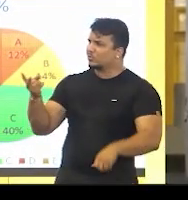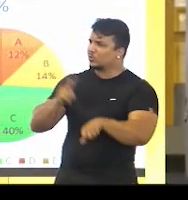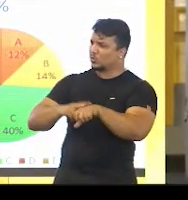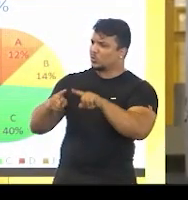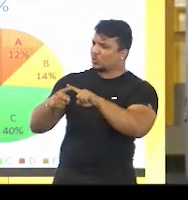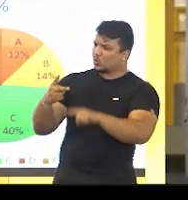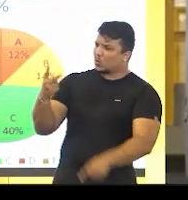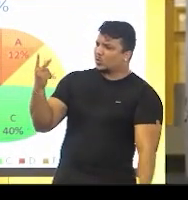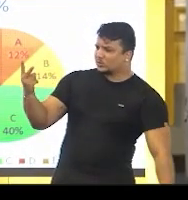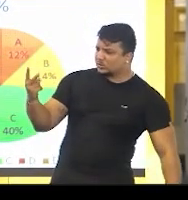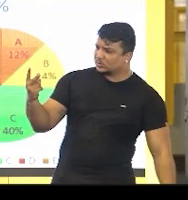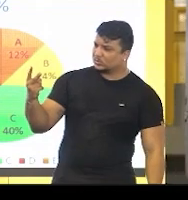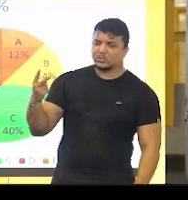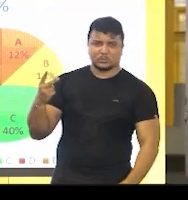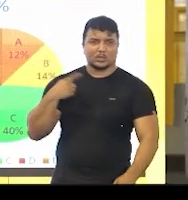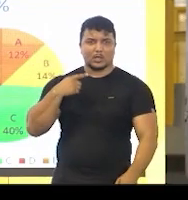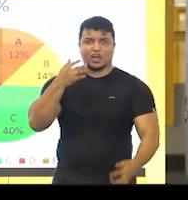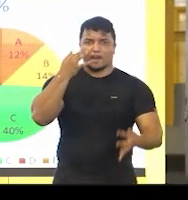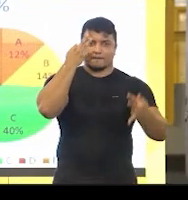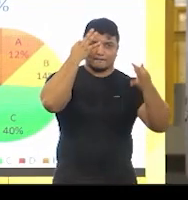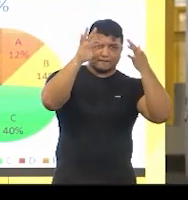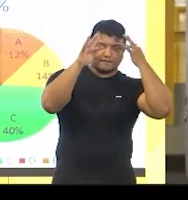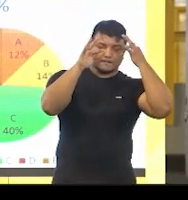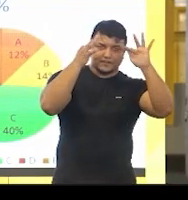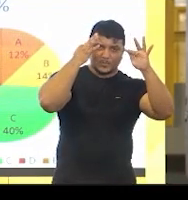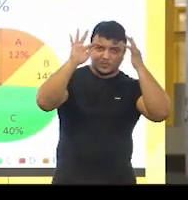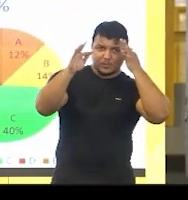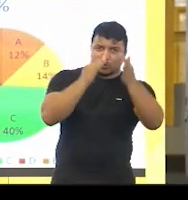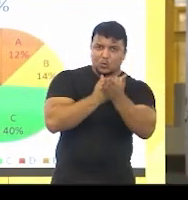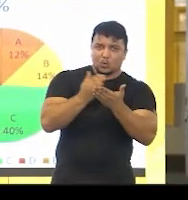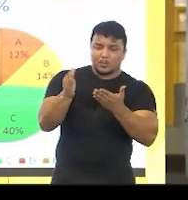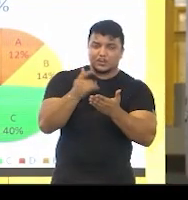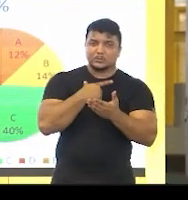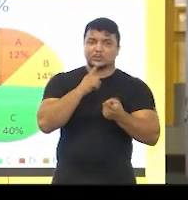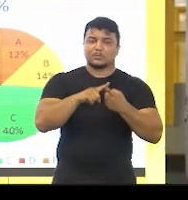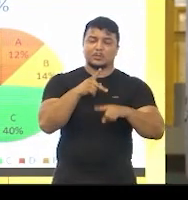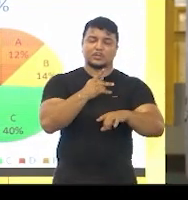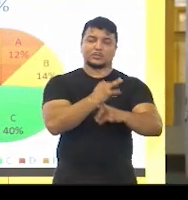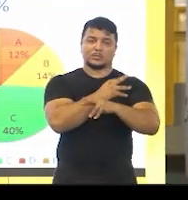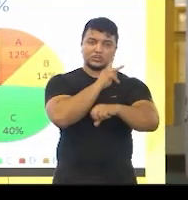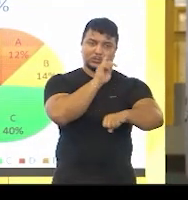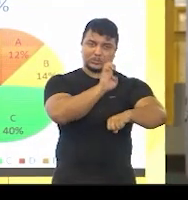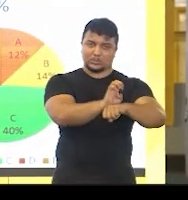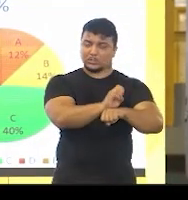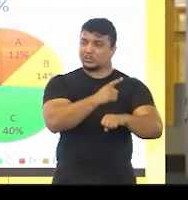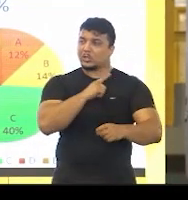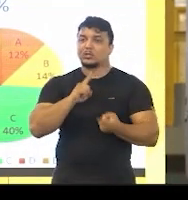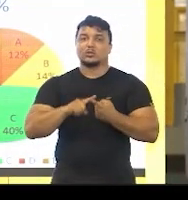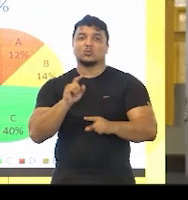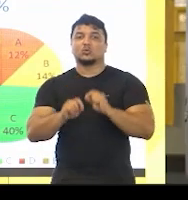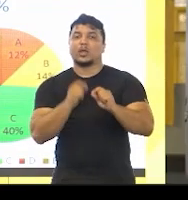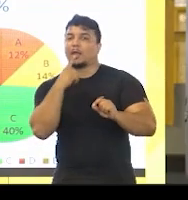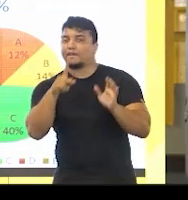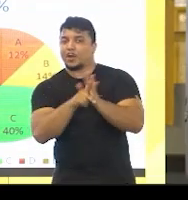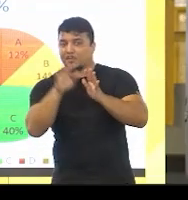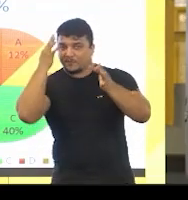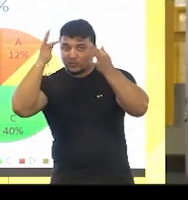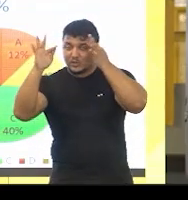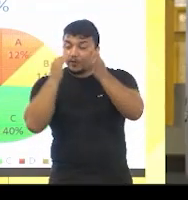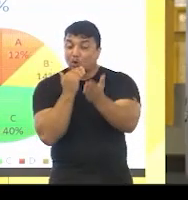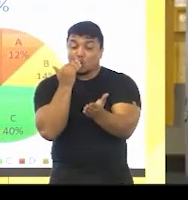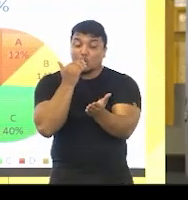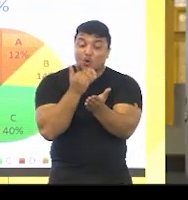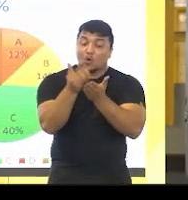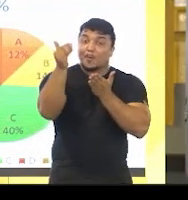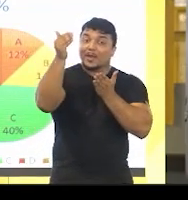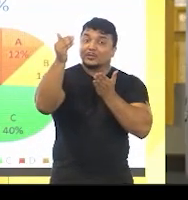dois fenômenos, verdade. Advento da polis, surgimento da cidade-estado, nascimento da filosofia. Eu